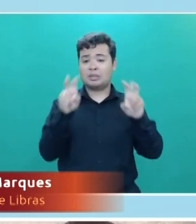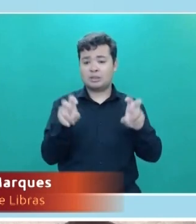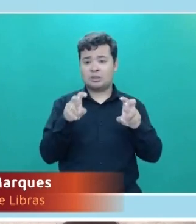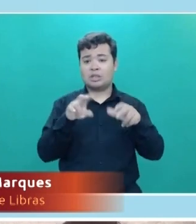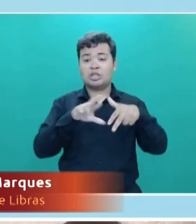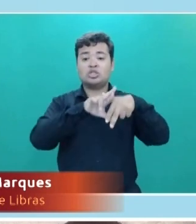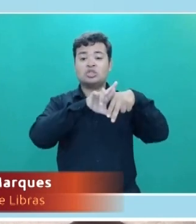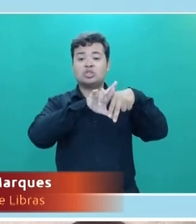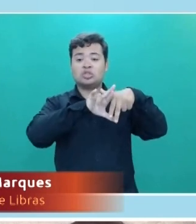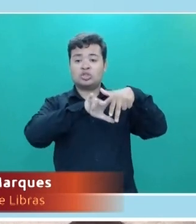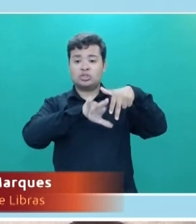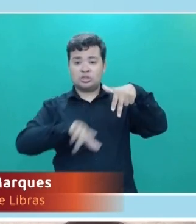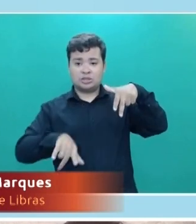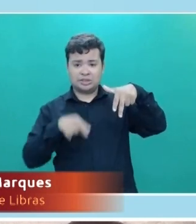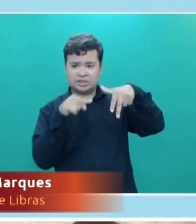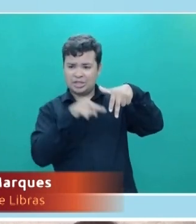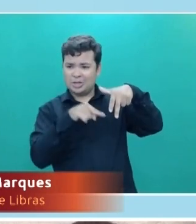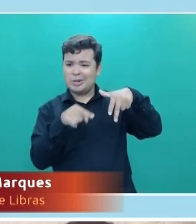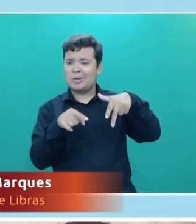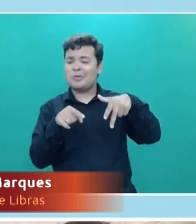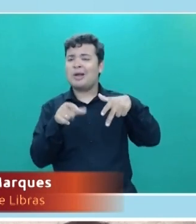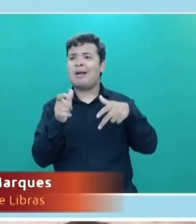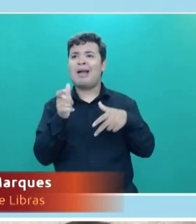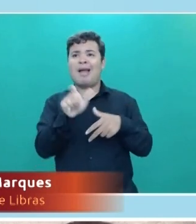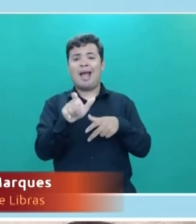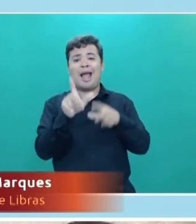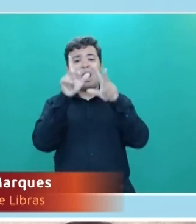gênero como uma ameaça à